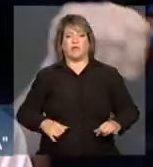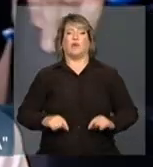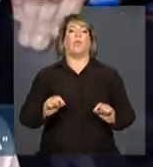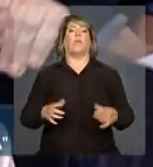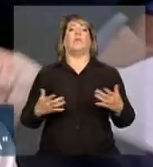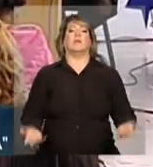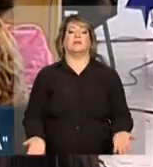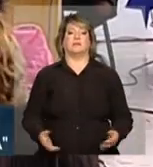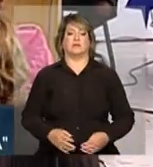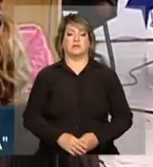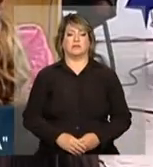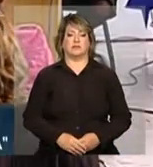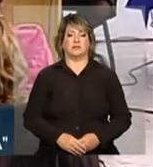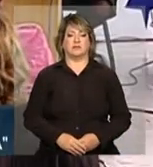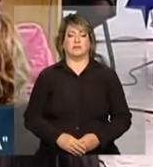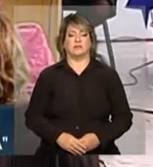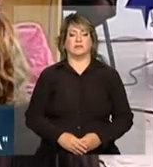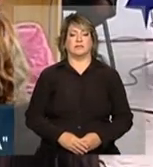o problema?